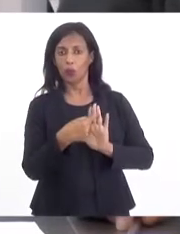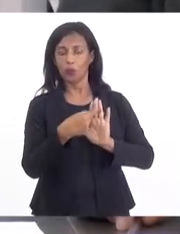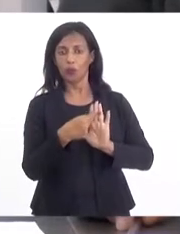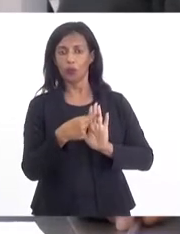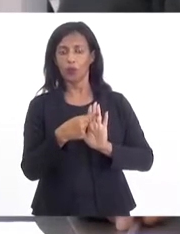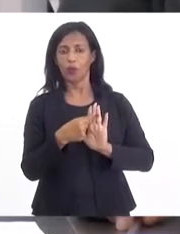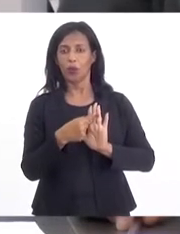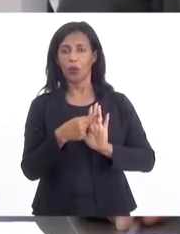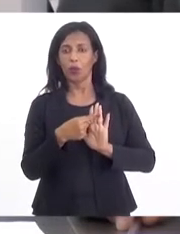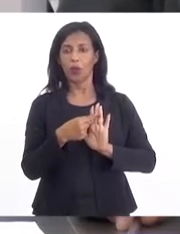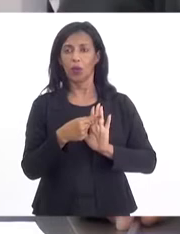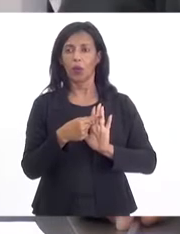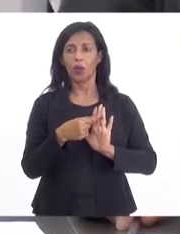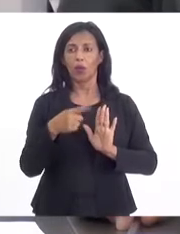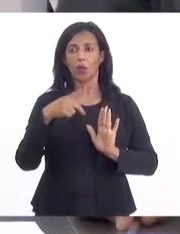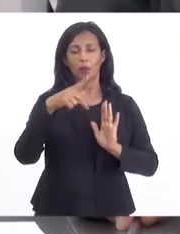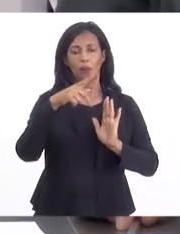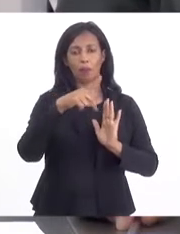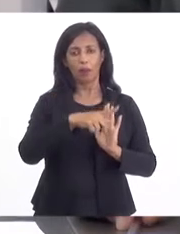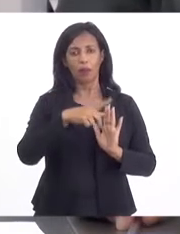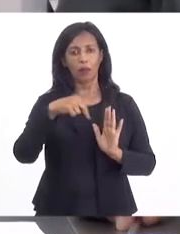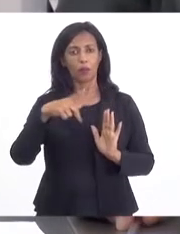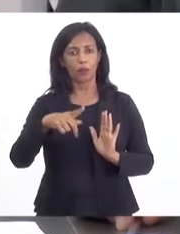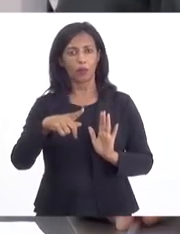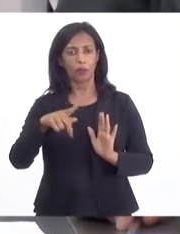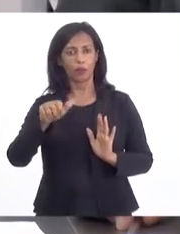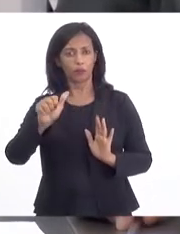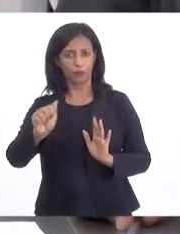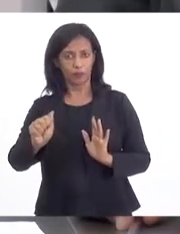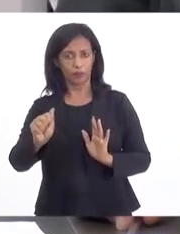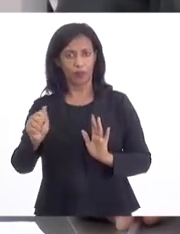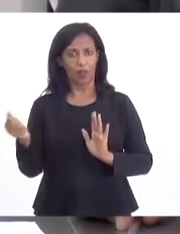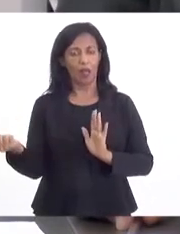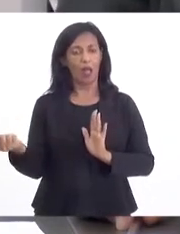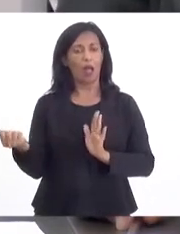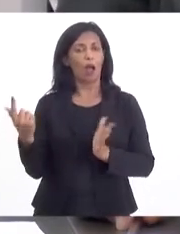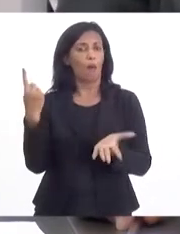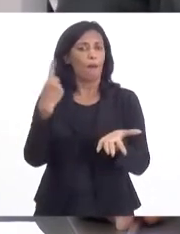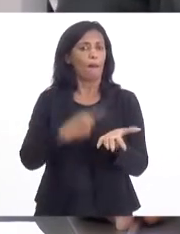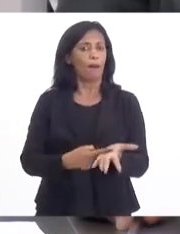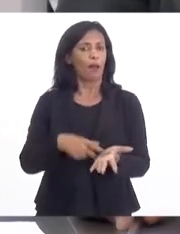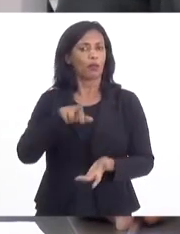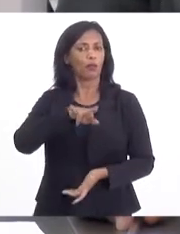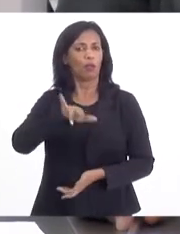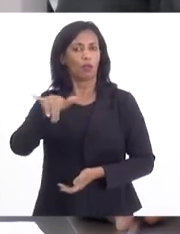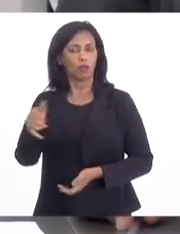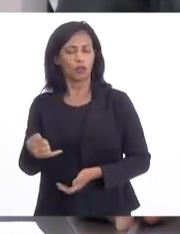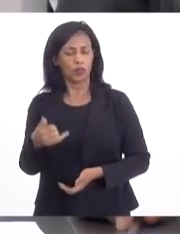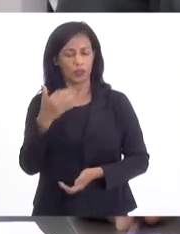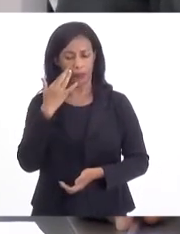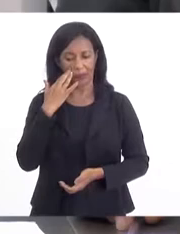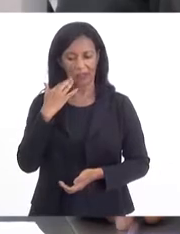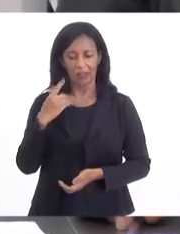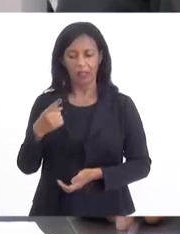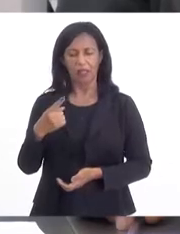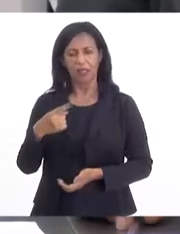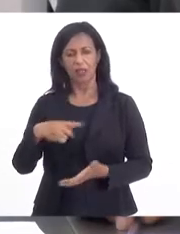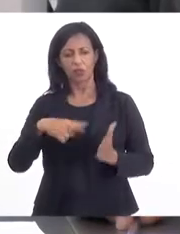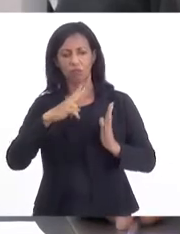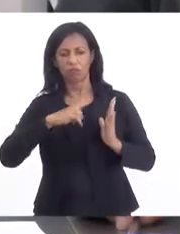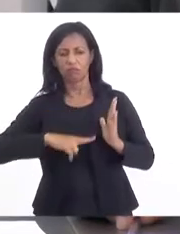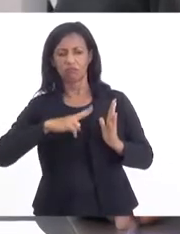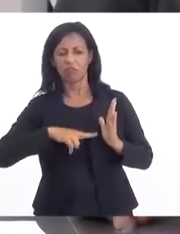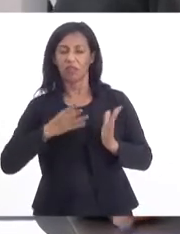revisão do plano plurianual referente ao Pacto RJ? Claro que o plano plurianual, a sua revisão vai